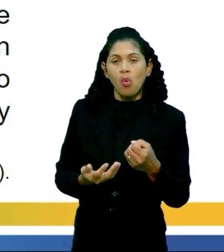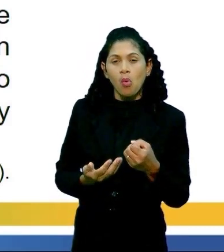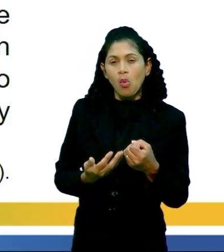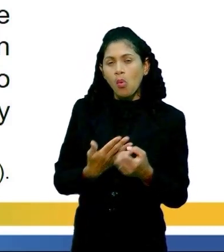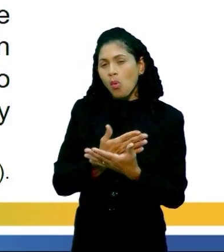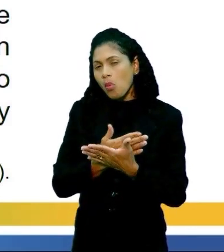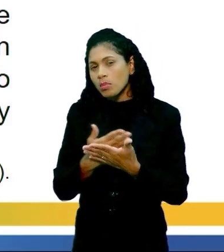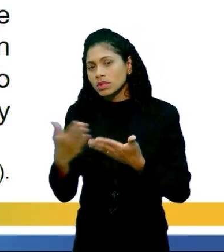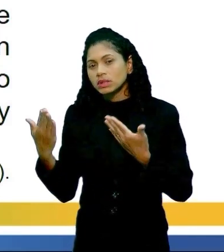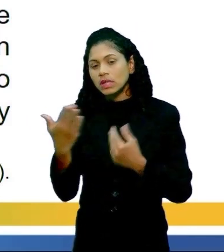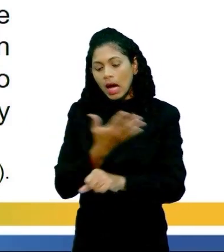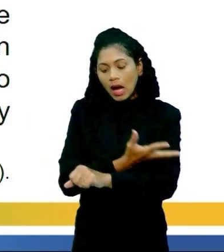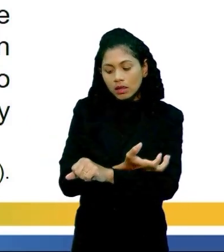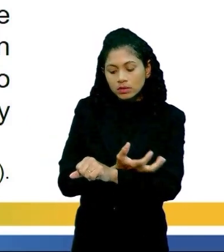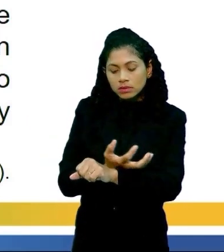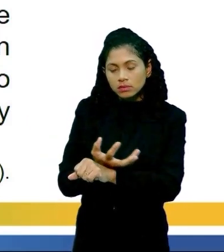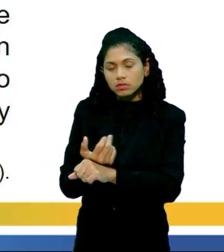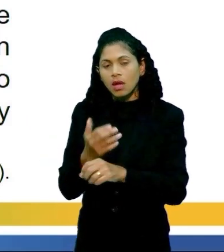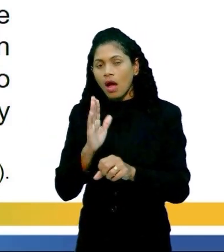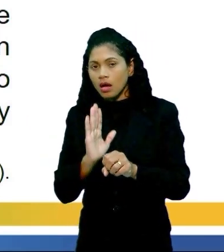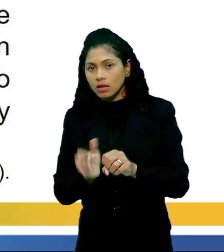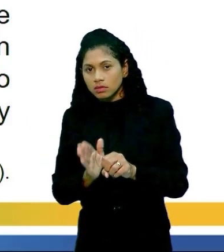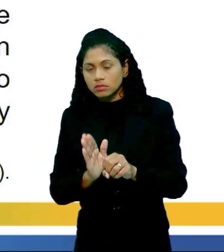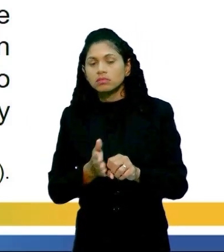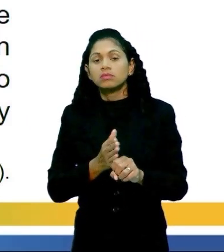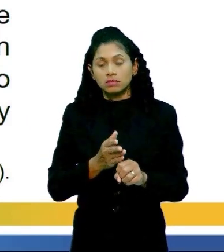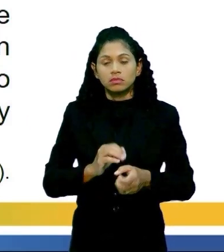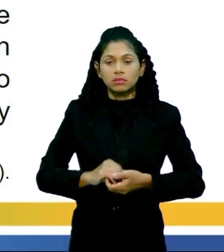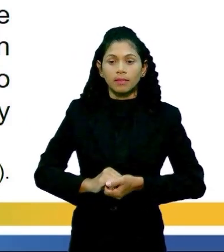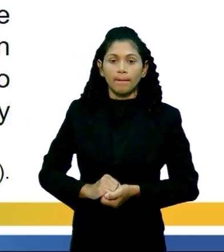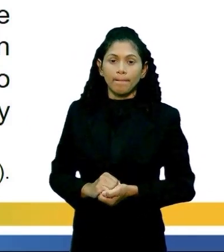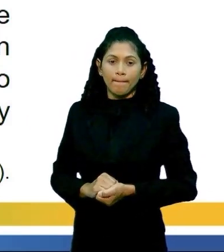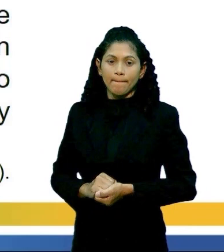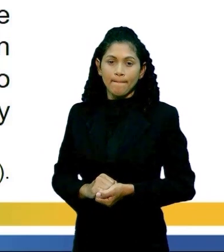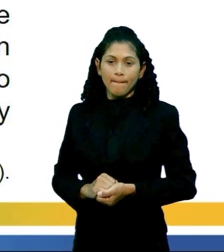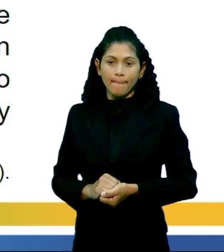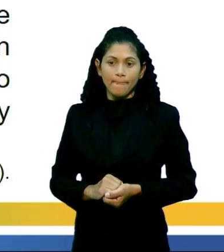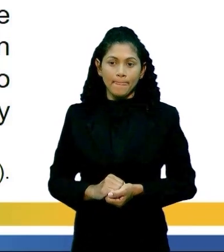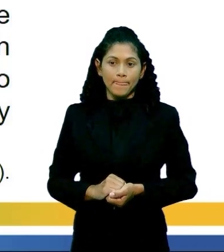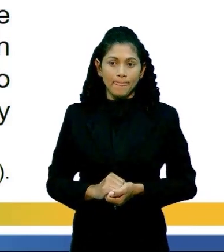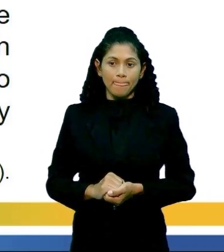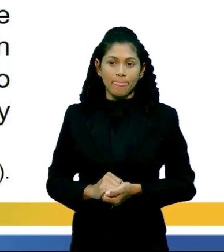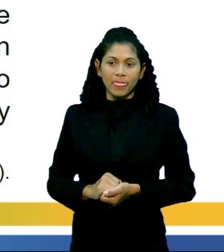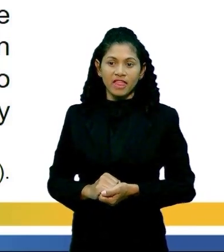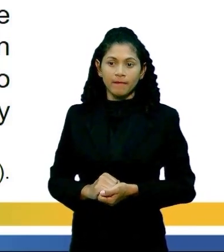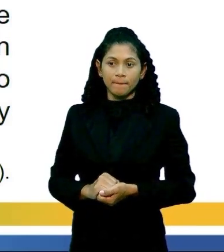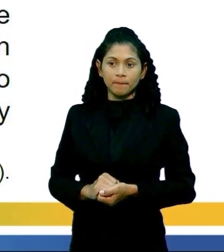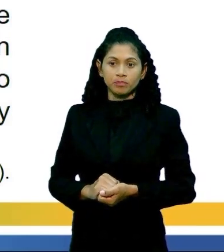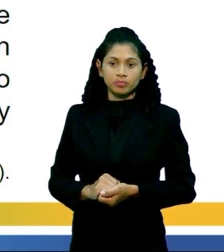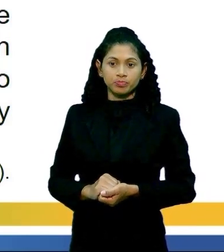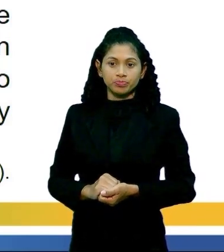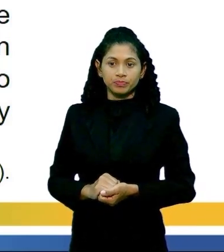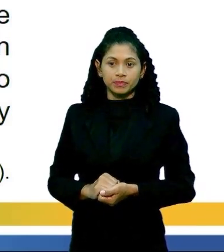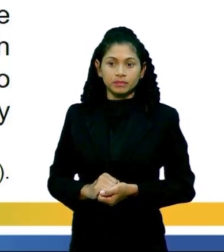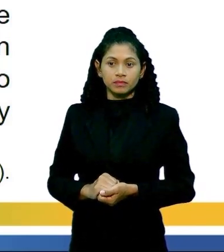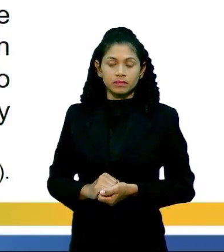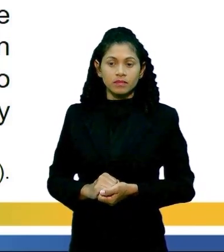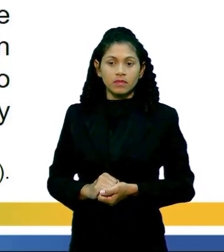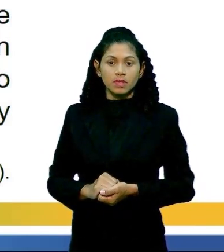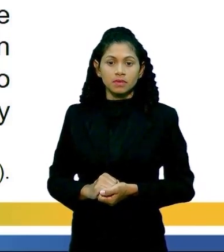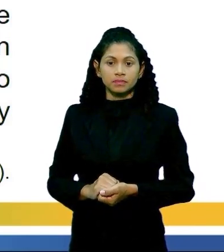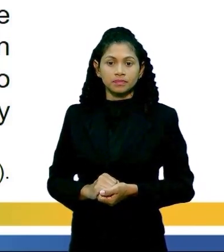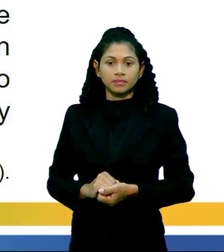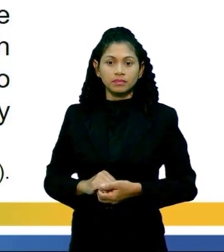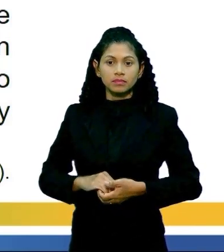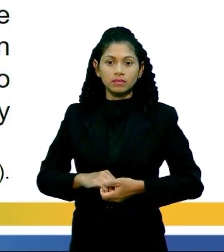destacou pelo valor ornamental, pela beleza, seus frutos, que a sua versão amarela mereceram um nome